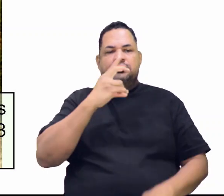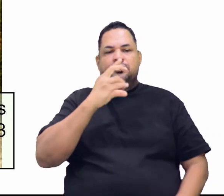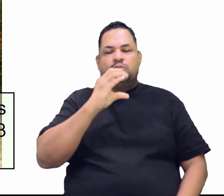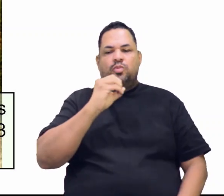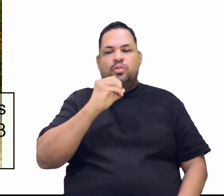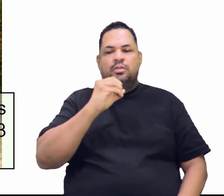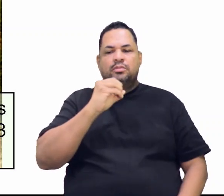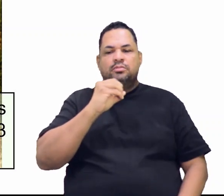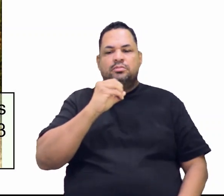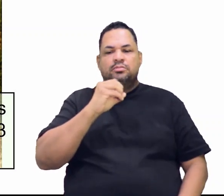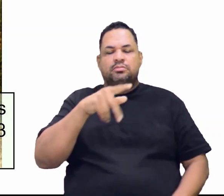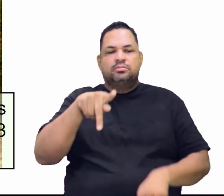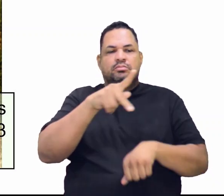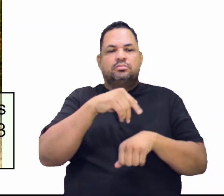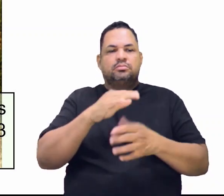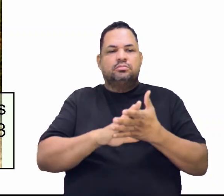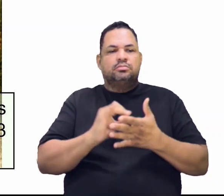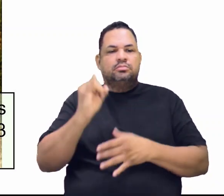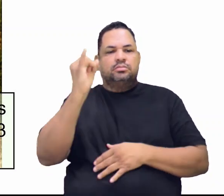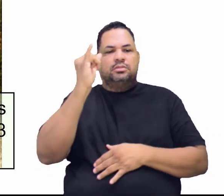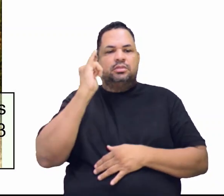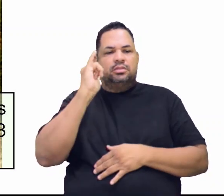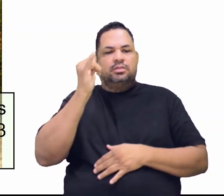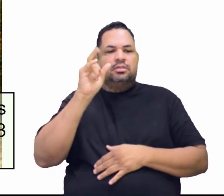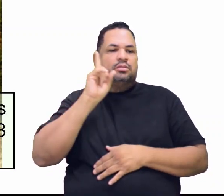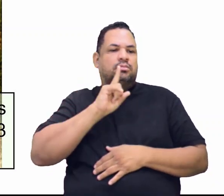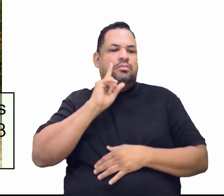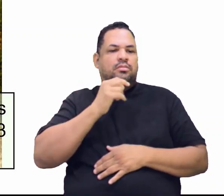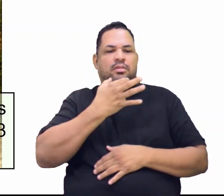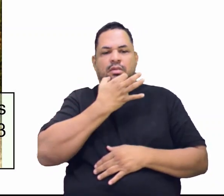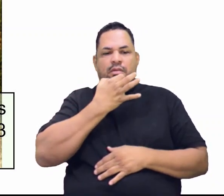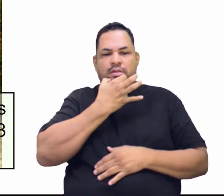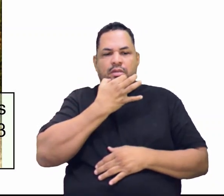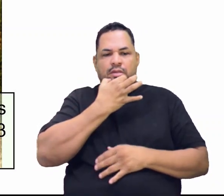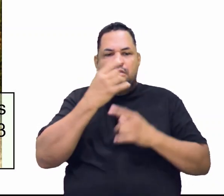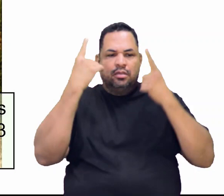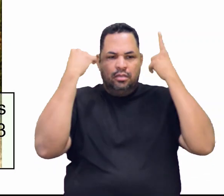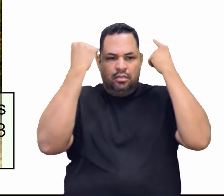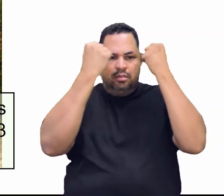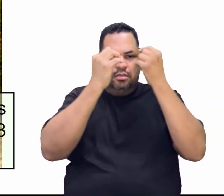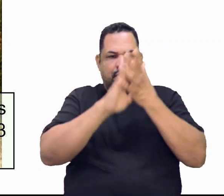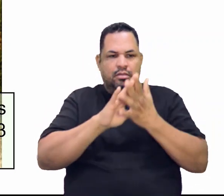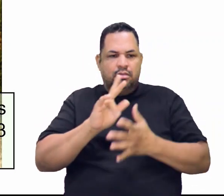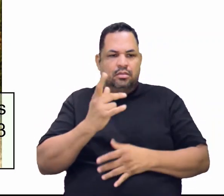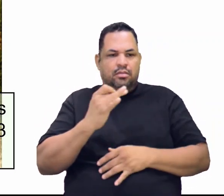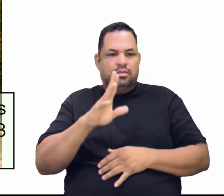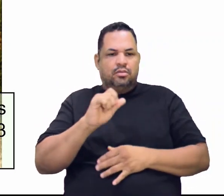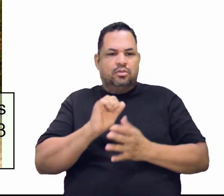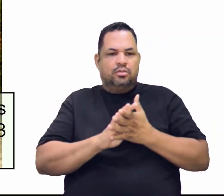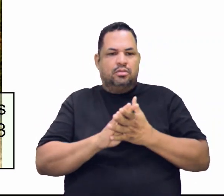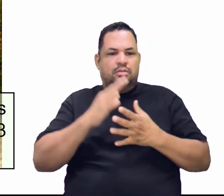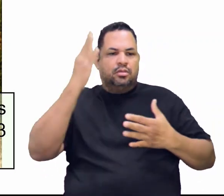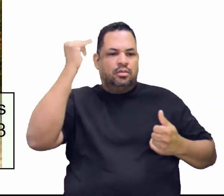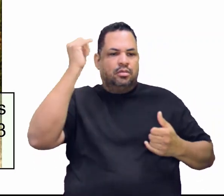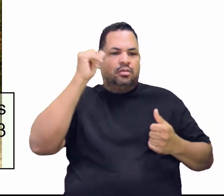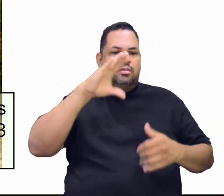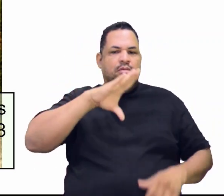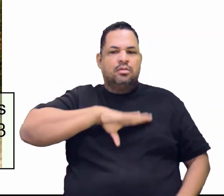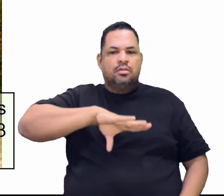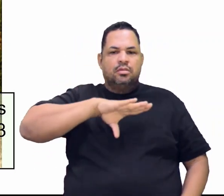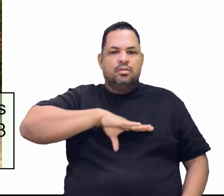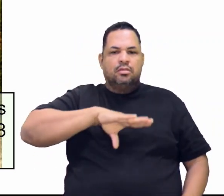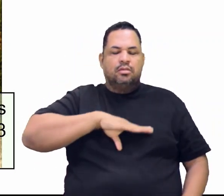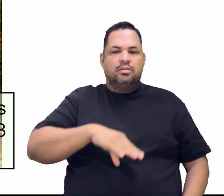nacionalidades. Italianos, americanos, ingleses, gregos, hindus,